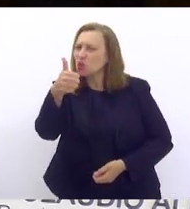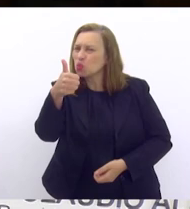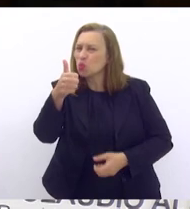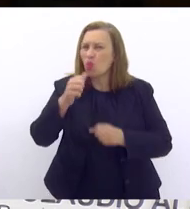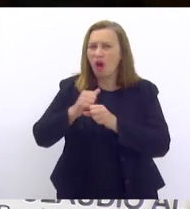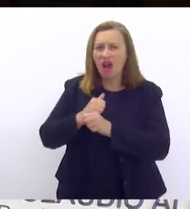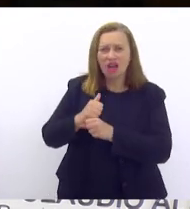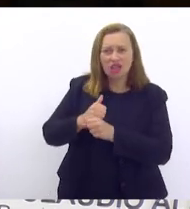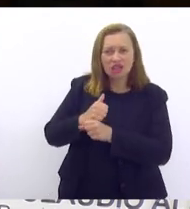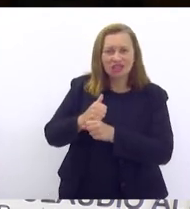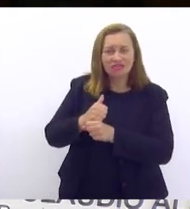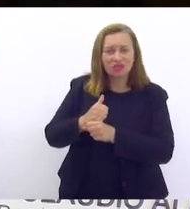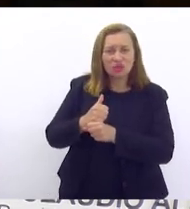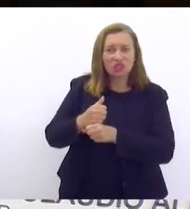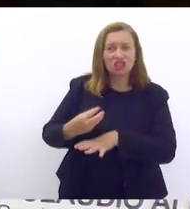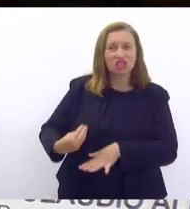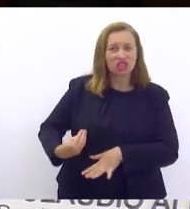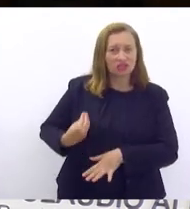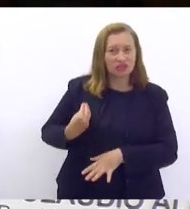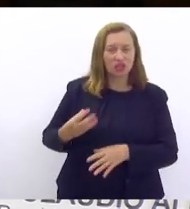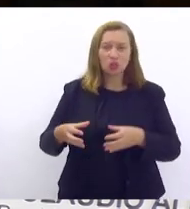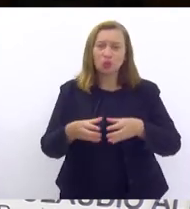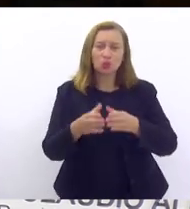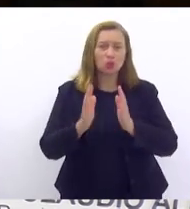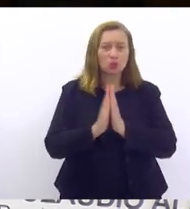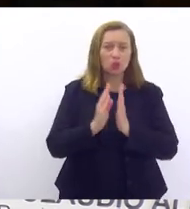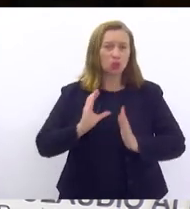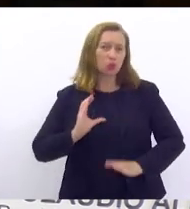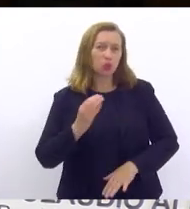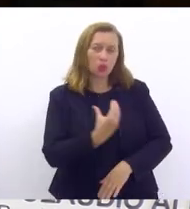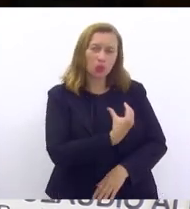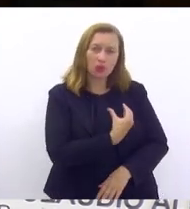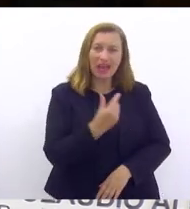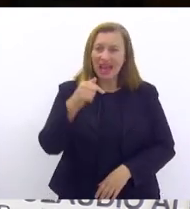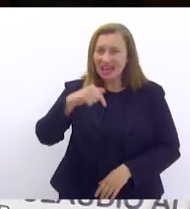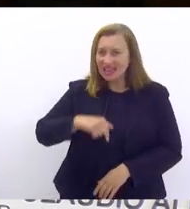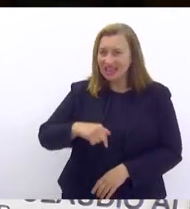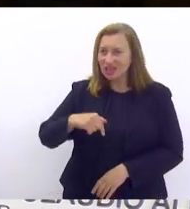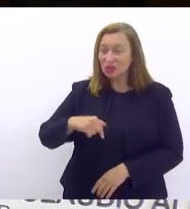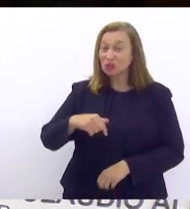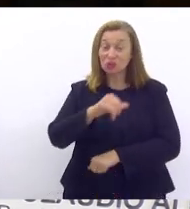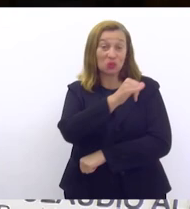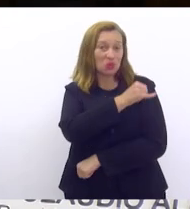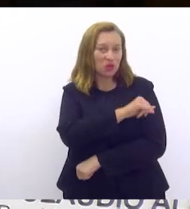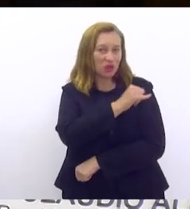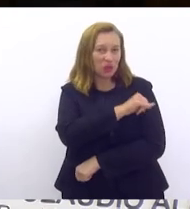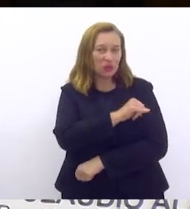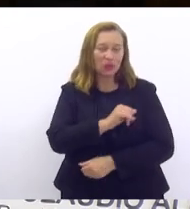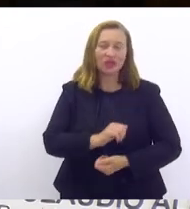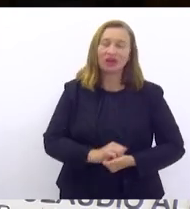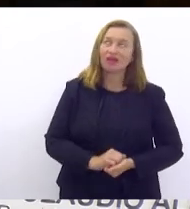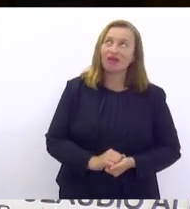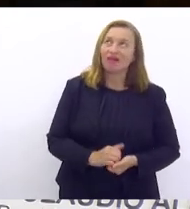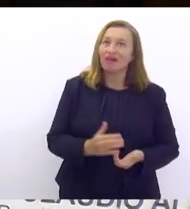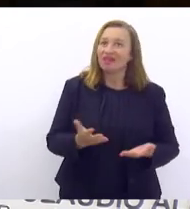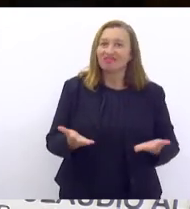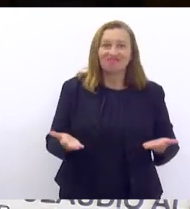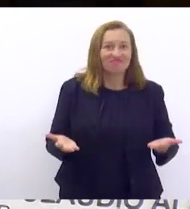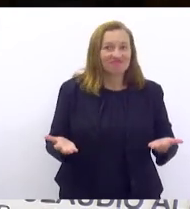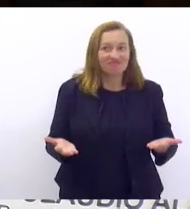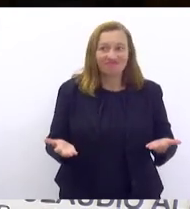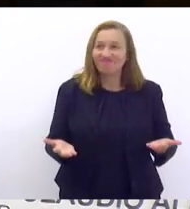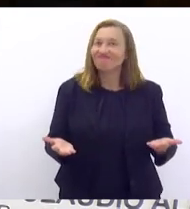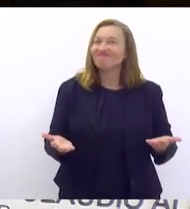51 anos de existência da Renovação Carismática aqui no Rio de Janeiro é